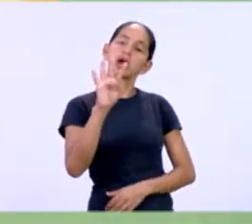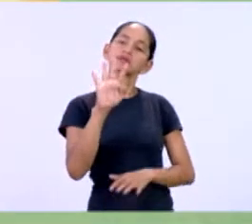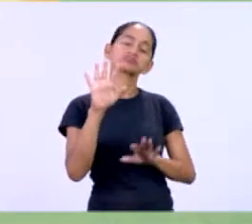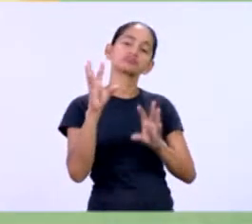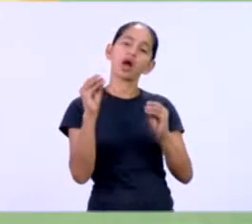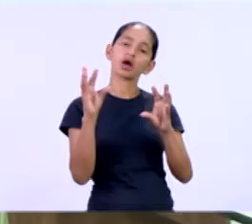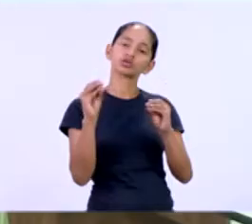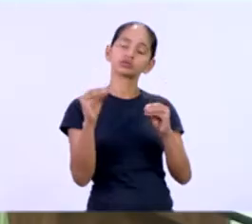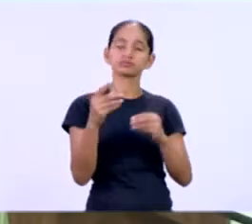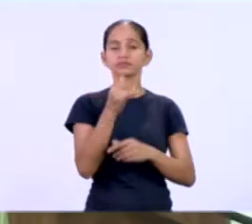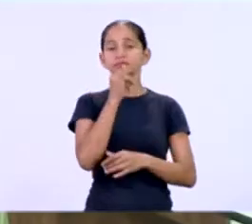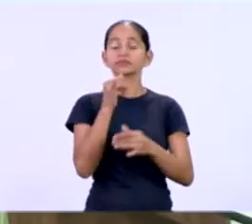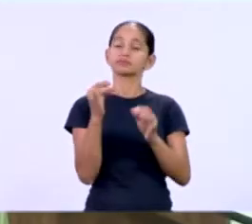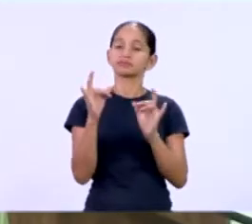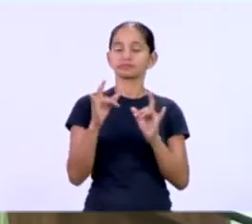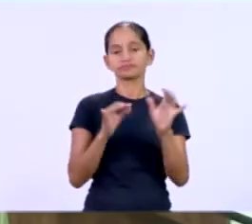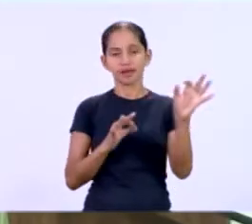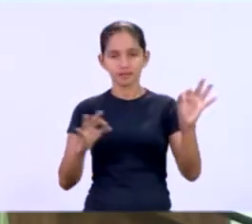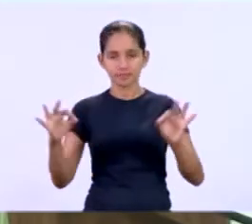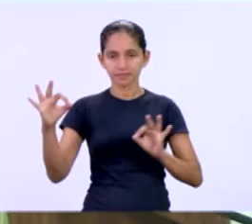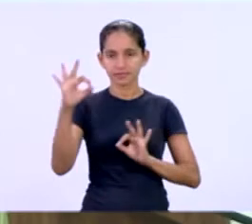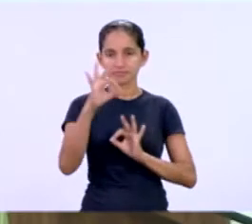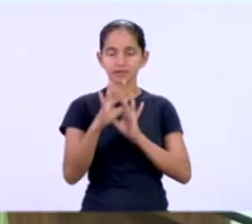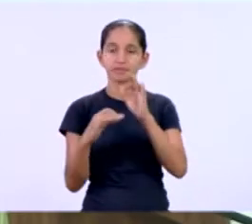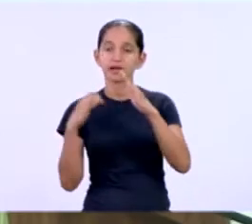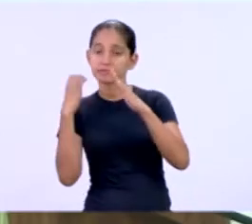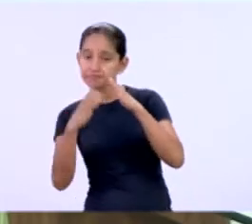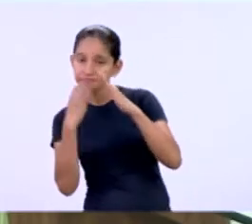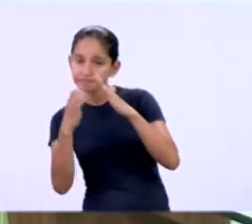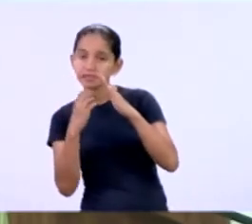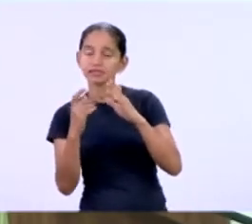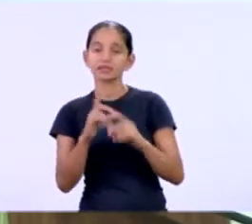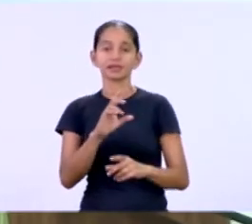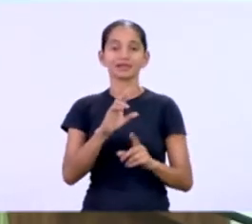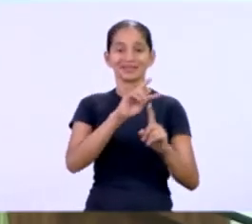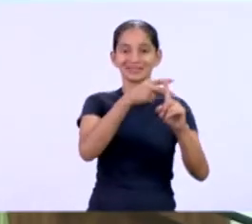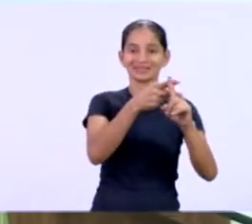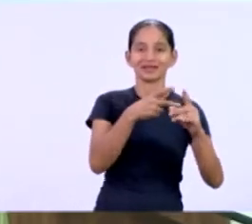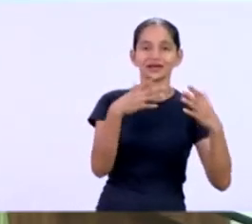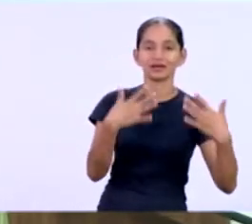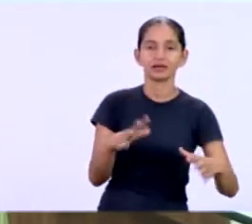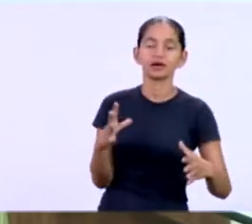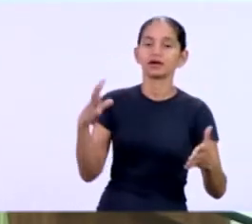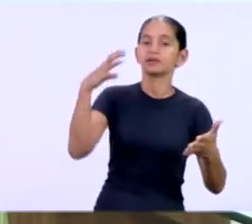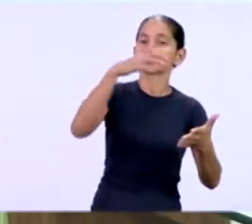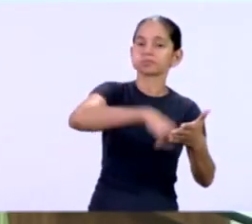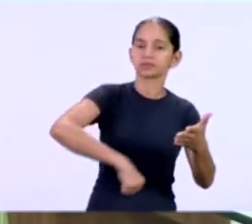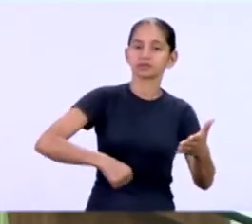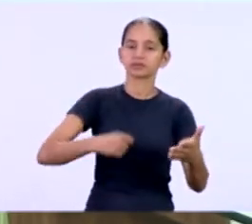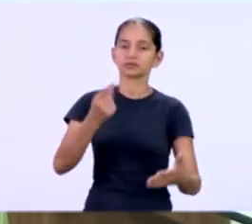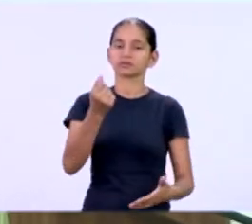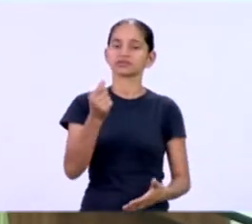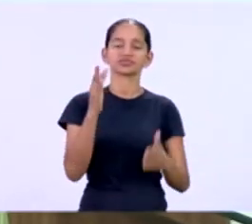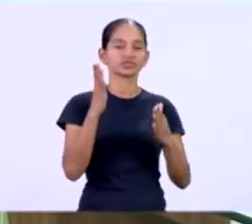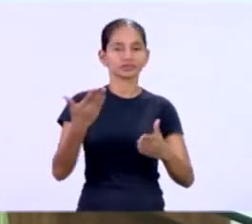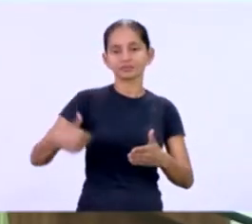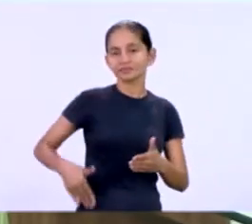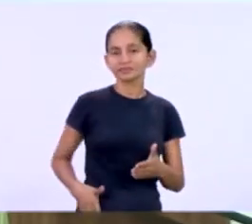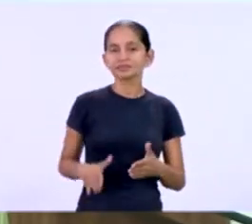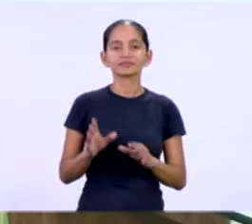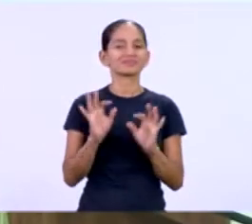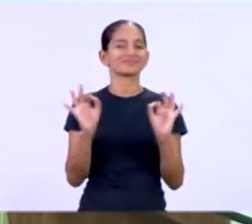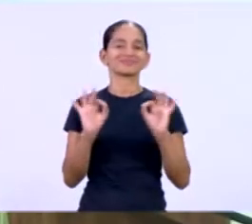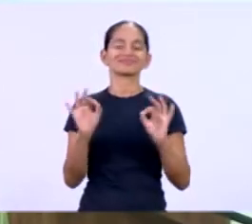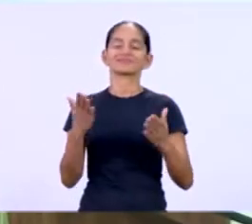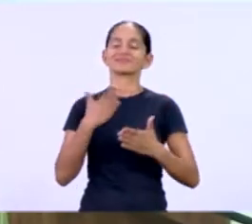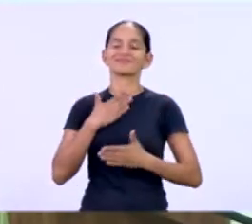a empresa dele a se estruturar um pouquinho melhor, gerar um pouco de lucro, o que ele faz? Vai lá e põe a mão naquele lucro e já põe no bolso. Opa,